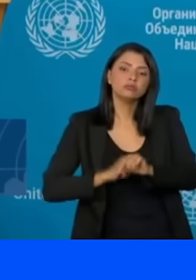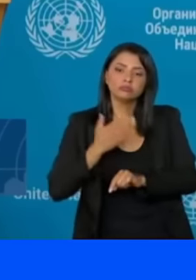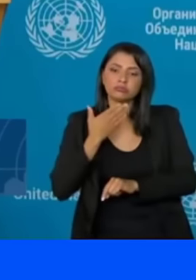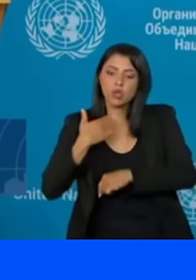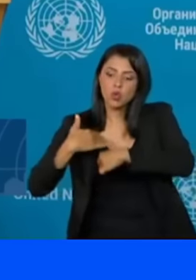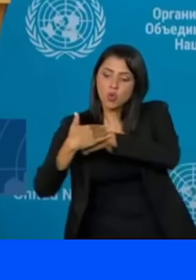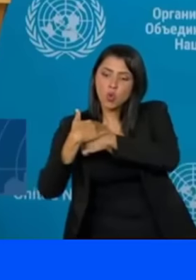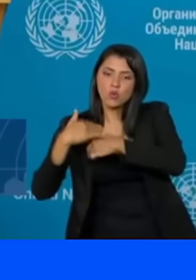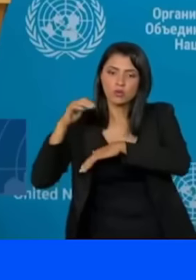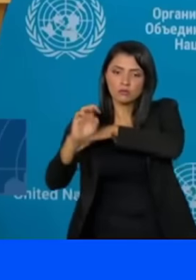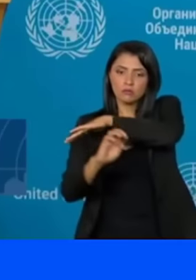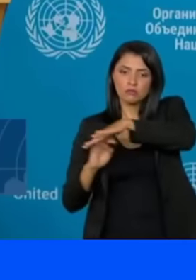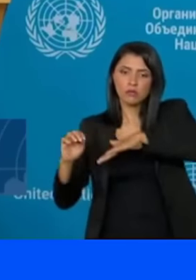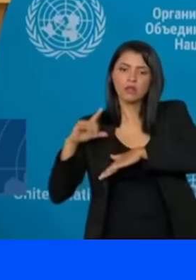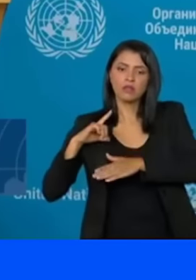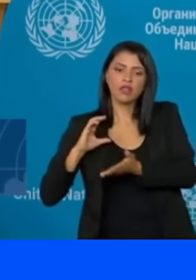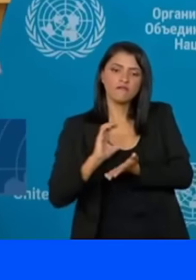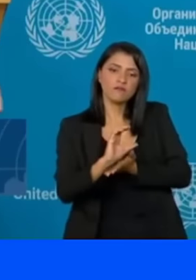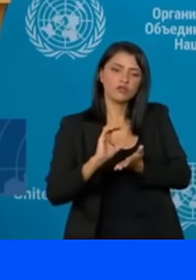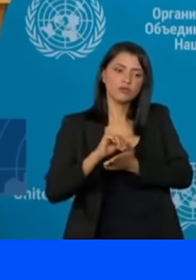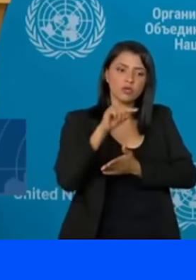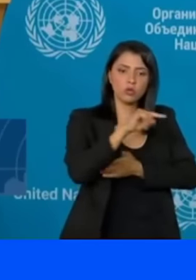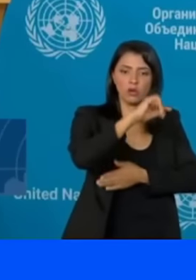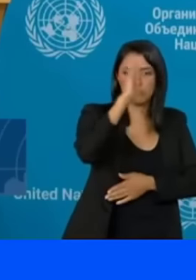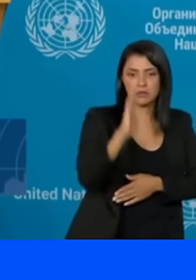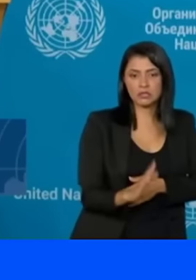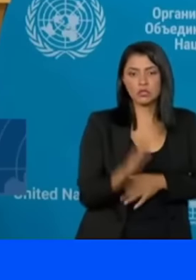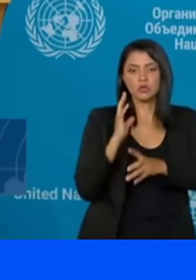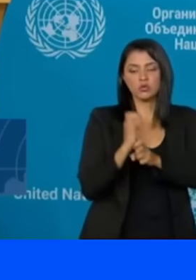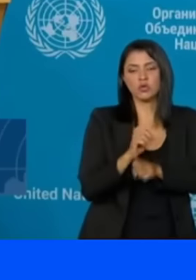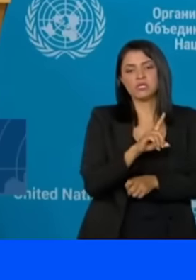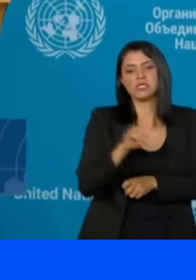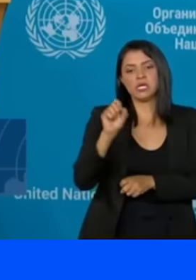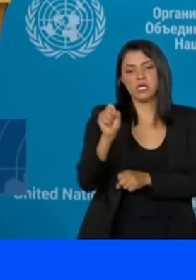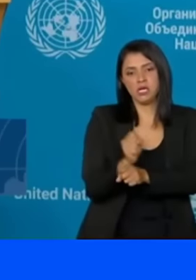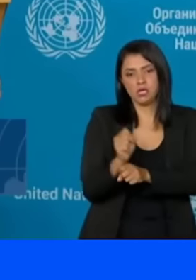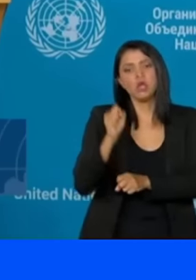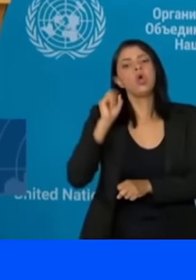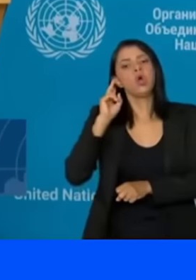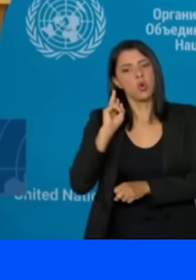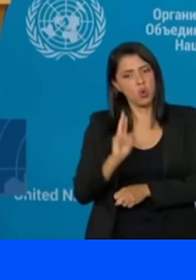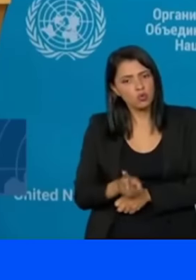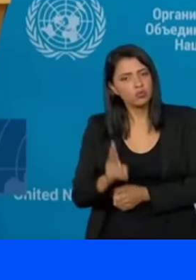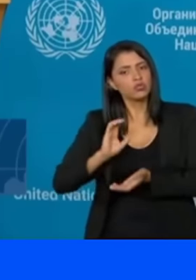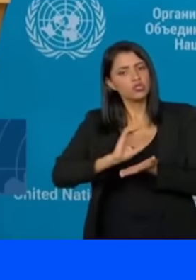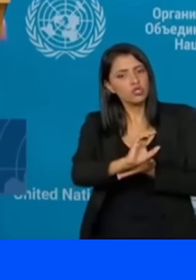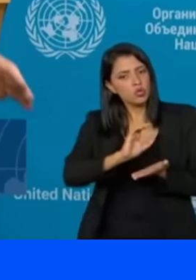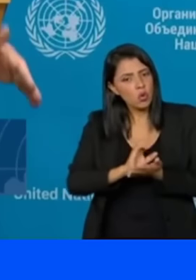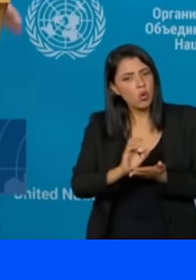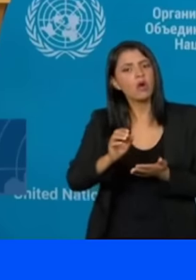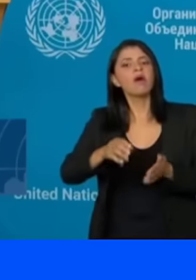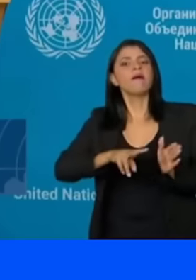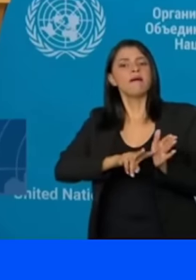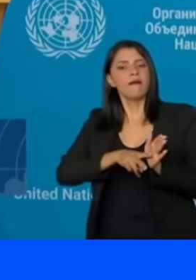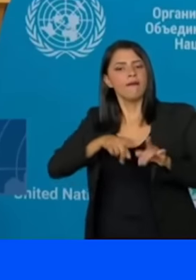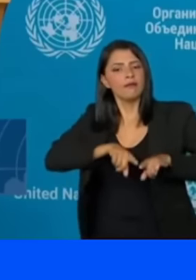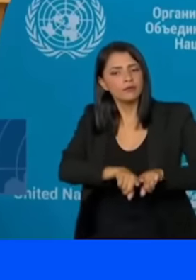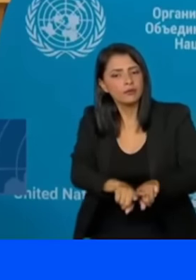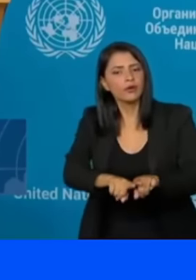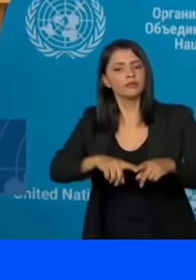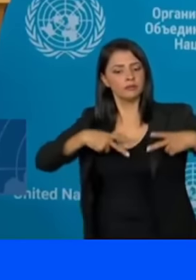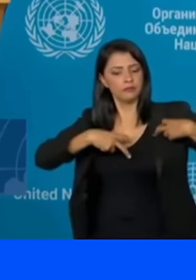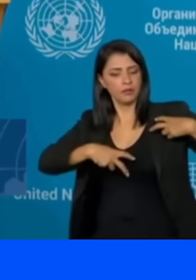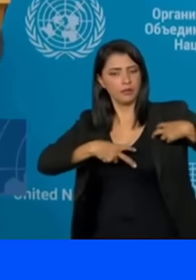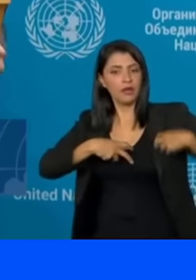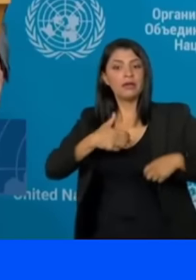com uma empresa que tem investimentos há 100 anos no Brasil, que continua investindo no Brasil, é sócia da Petrobras em